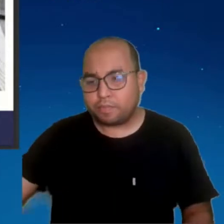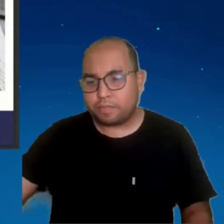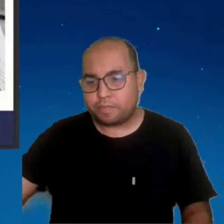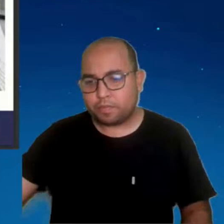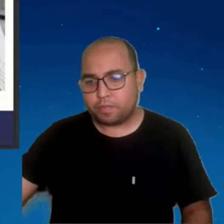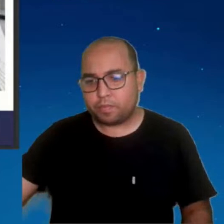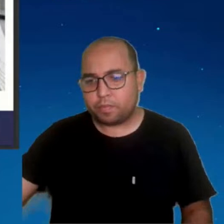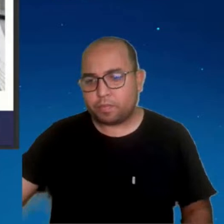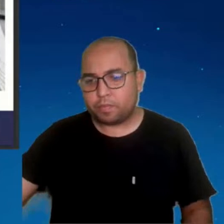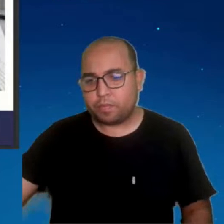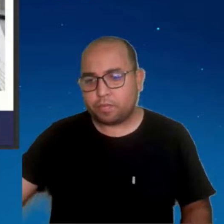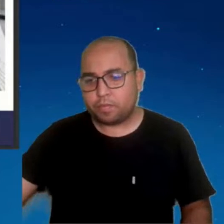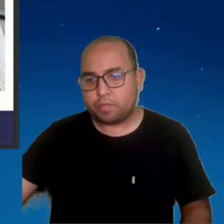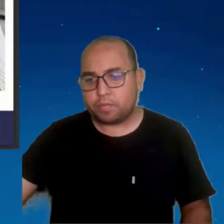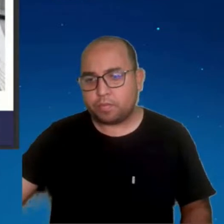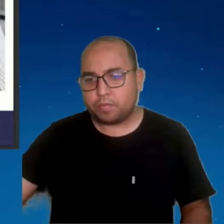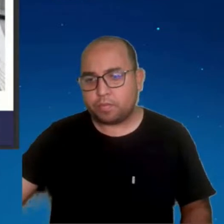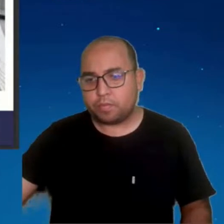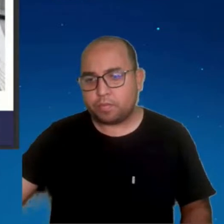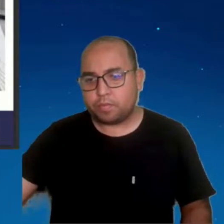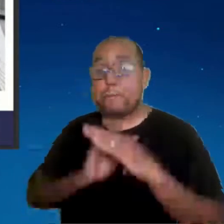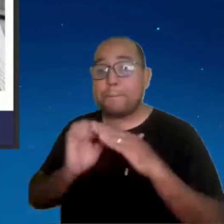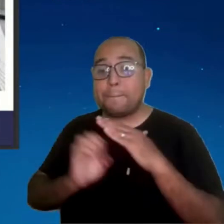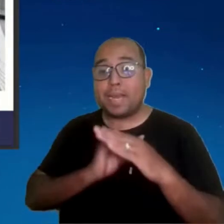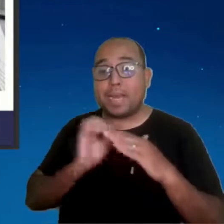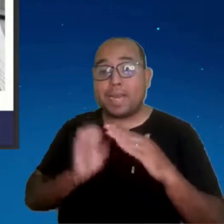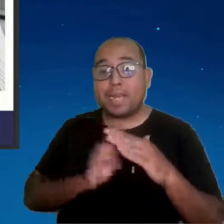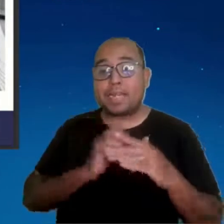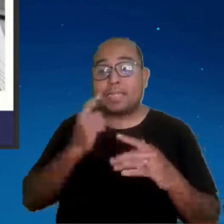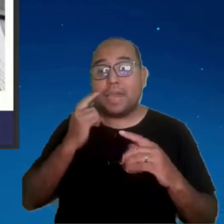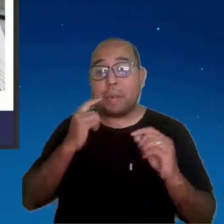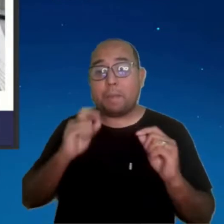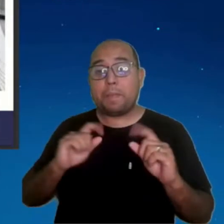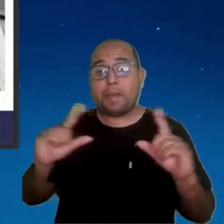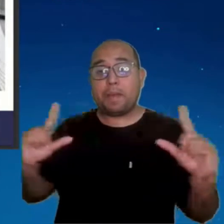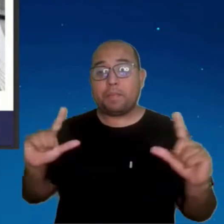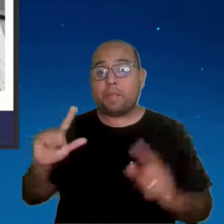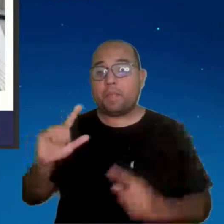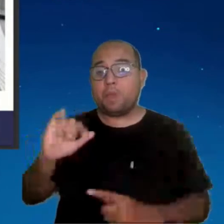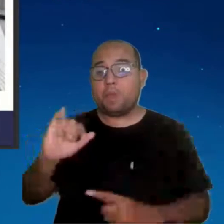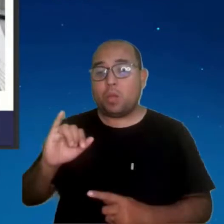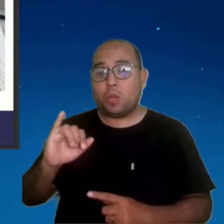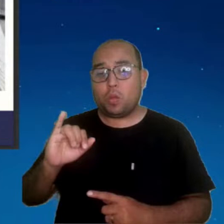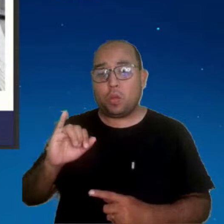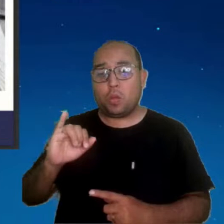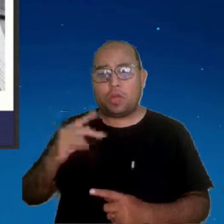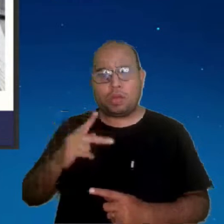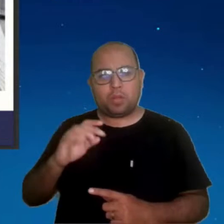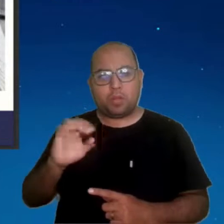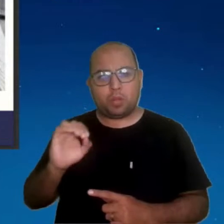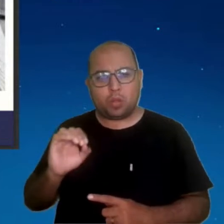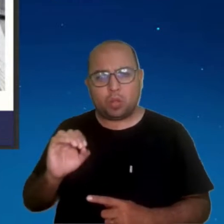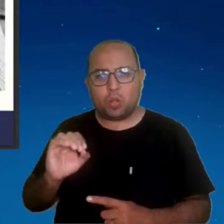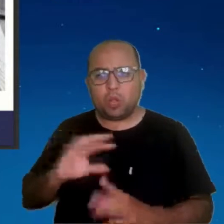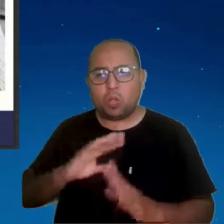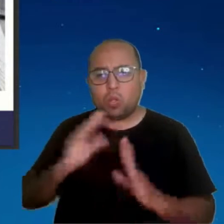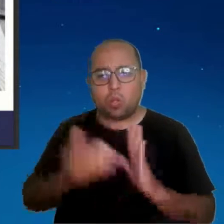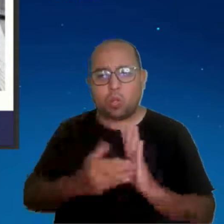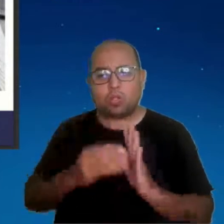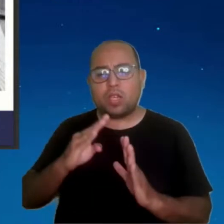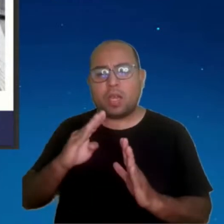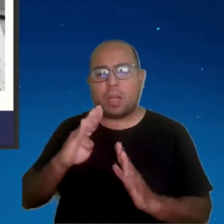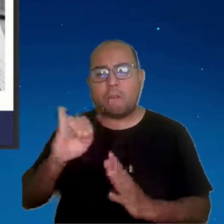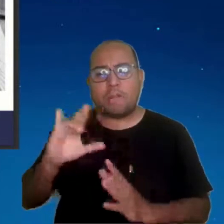não, a empresa para poder abrir IPO tem que ter todos os processos que as Big Four fazem